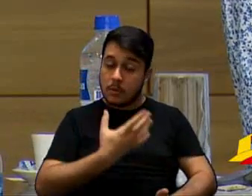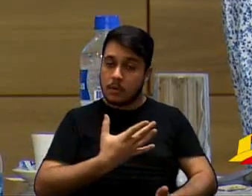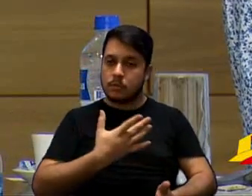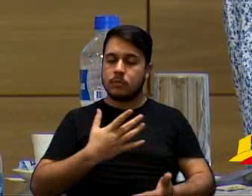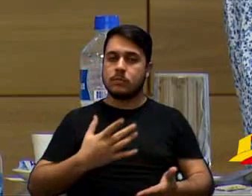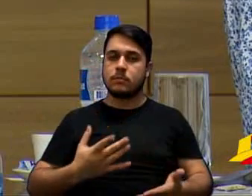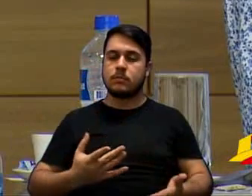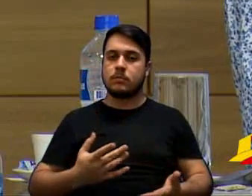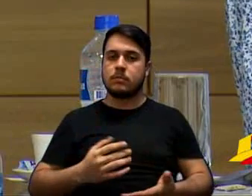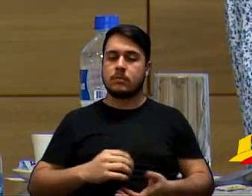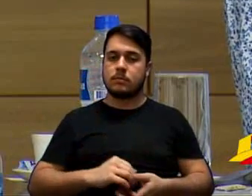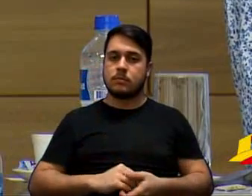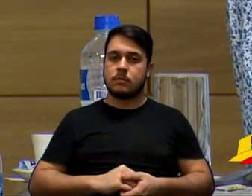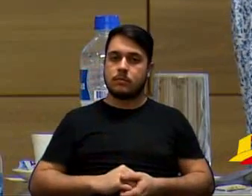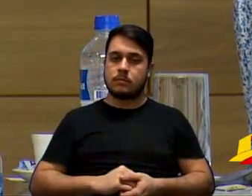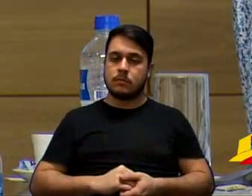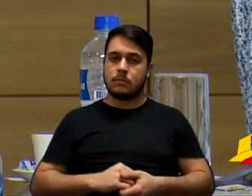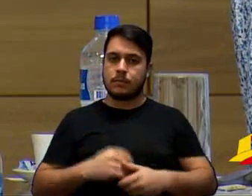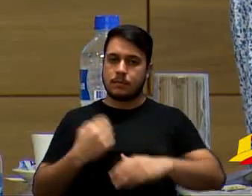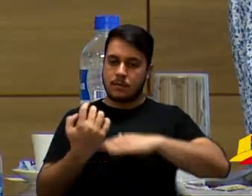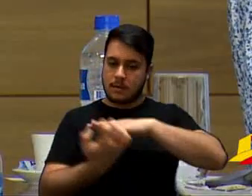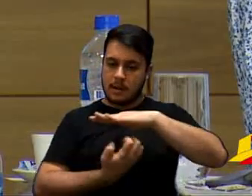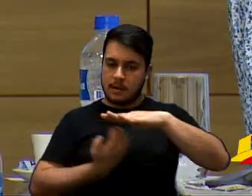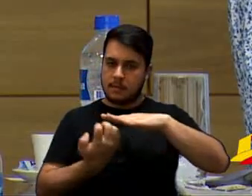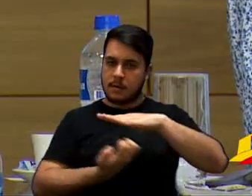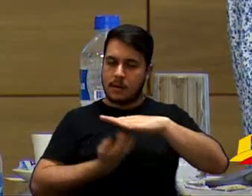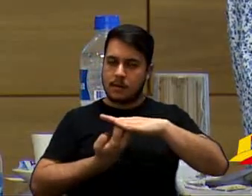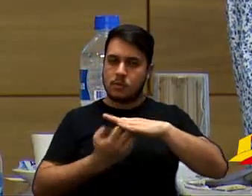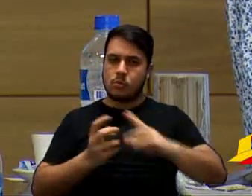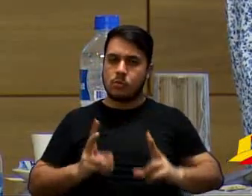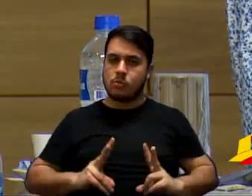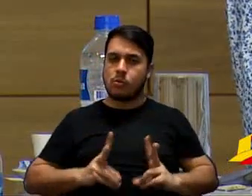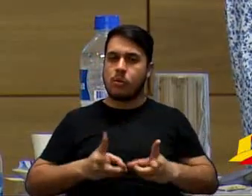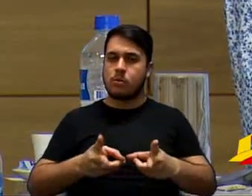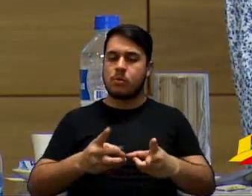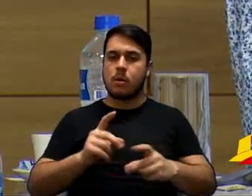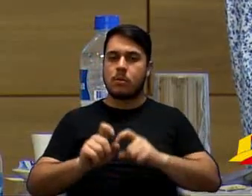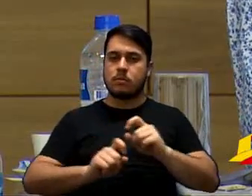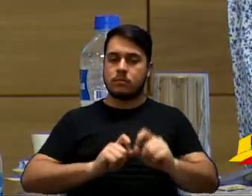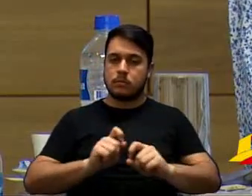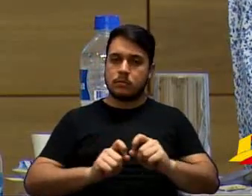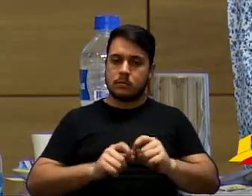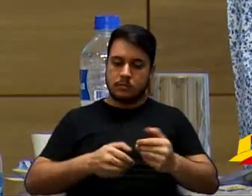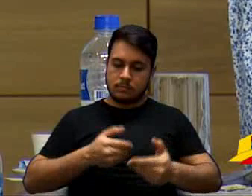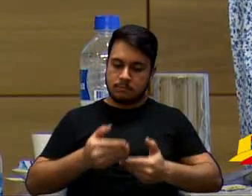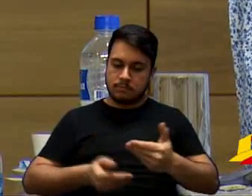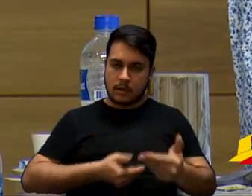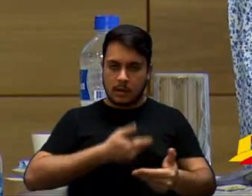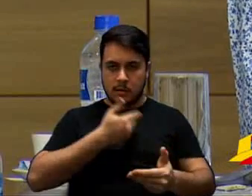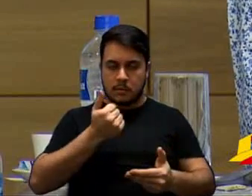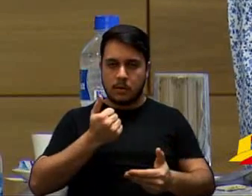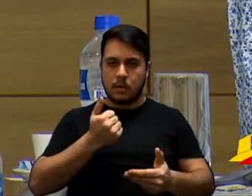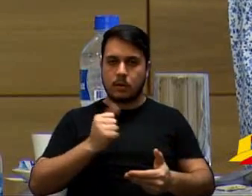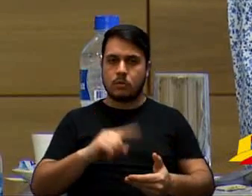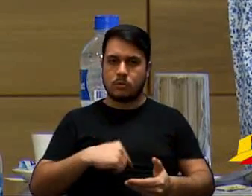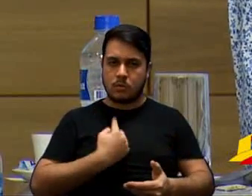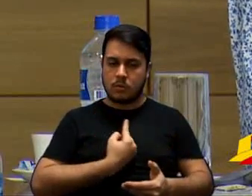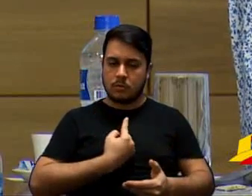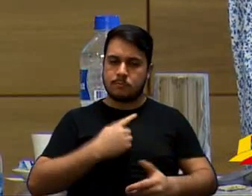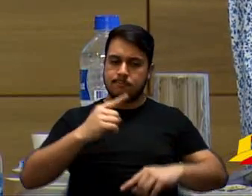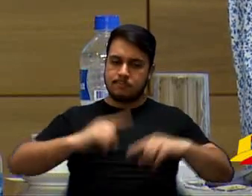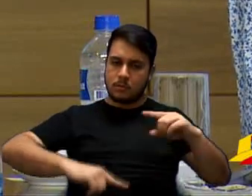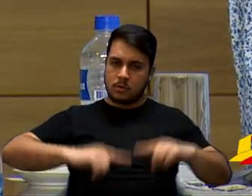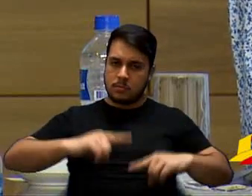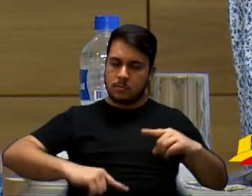num aos empreendimentos não continuar sendo a ocorrência de maneira predatória que nós pudéssemos ter instrumentos para que realmente